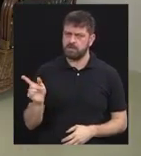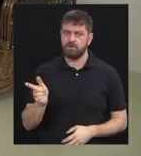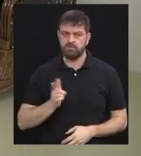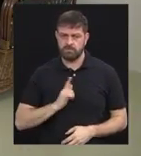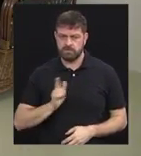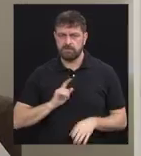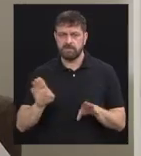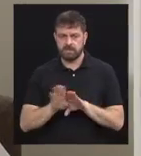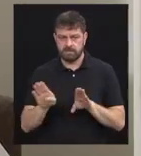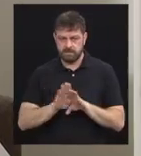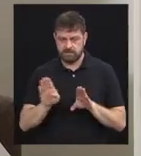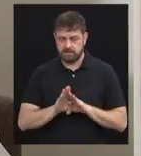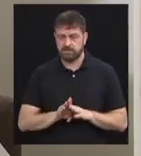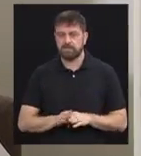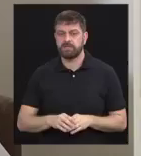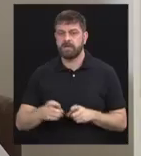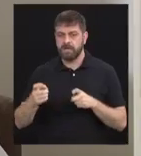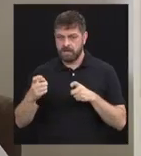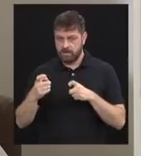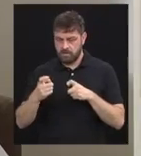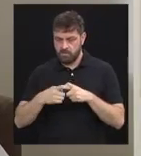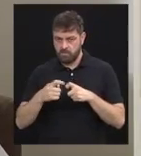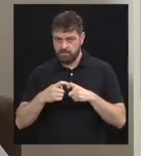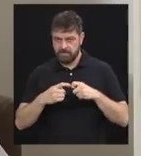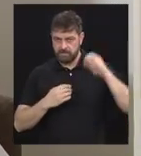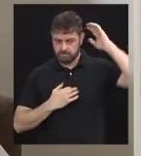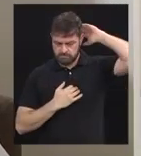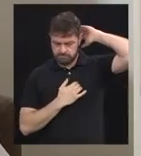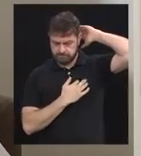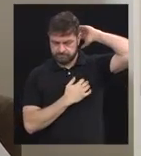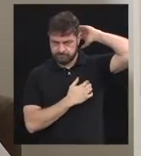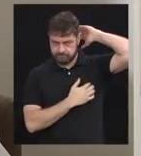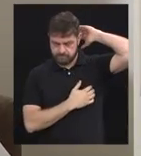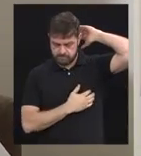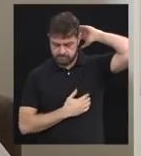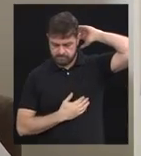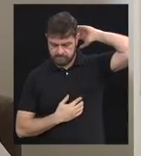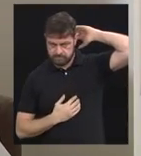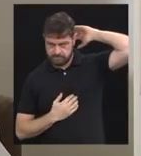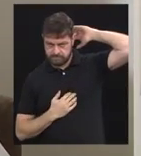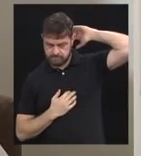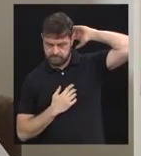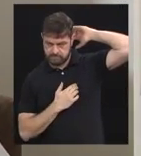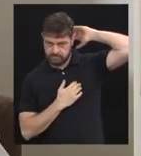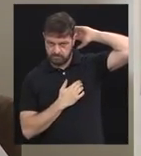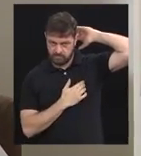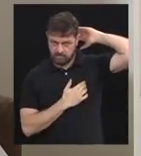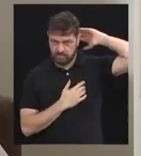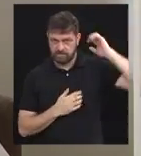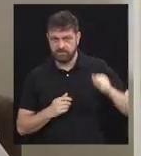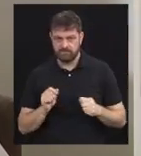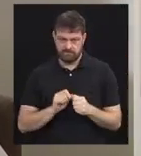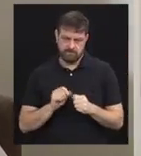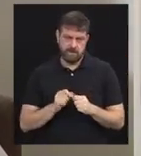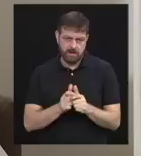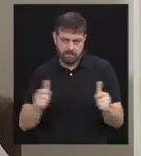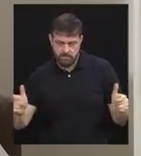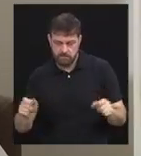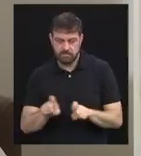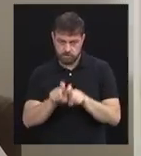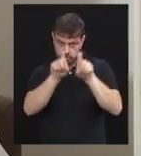Nós temos o diagnóstico clínico que é feito através do exame do médico, maioria das